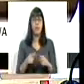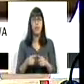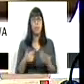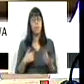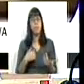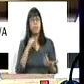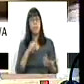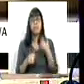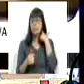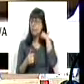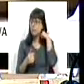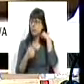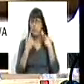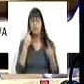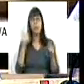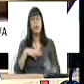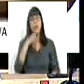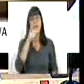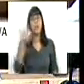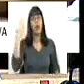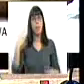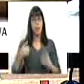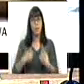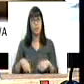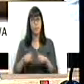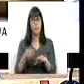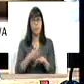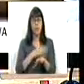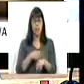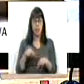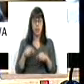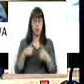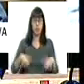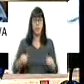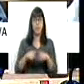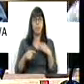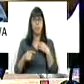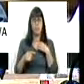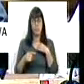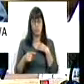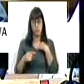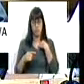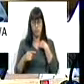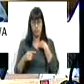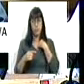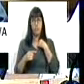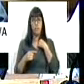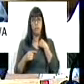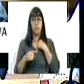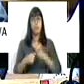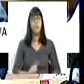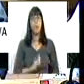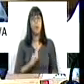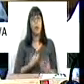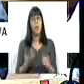eu permitia-me insistir naquilo que disse há pouco na audição que antecedeu esta mesma, que é o seguinte: a